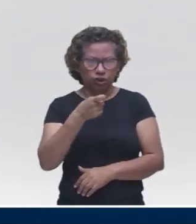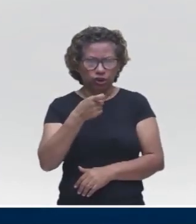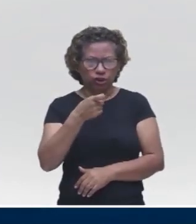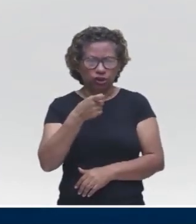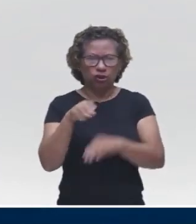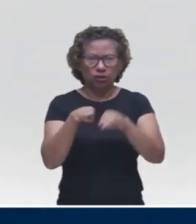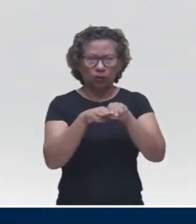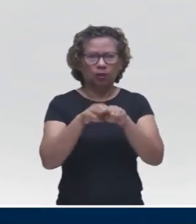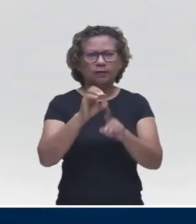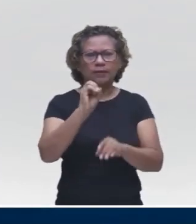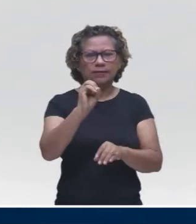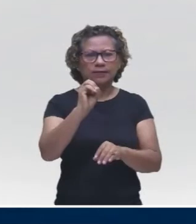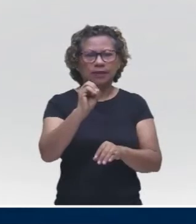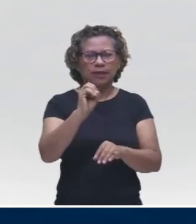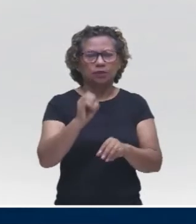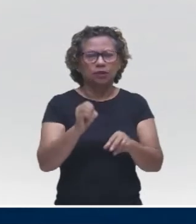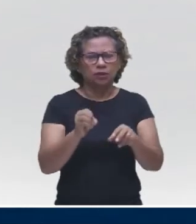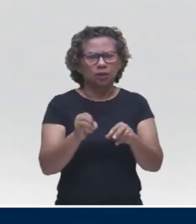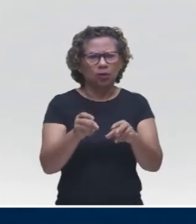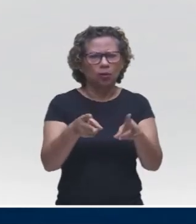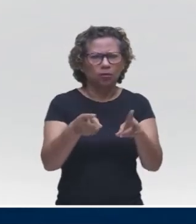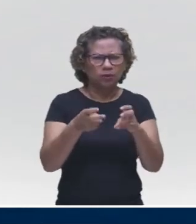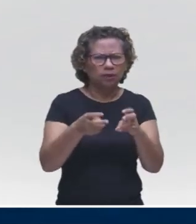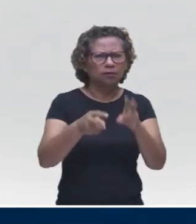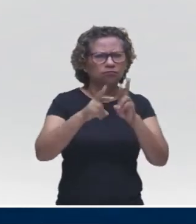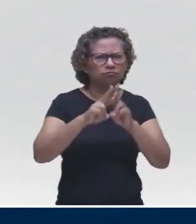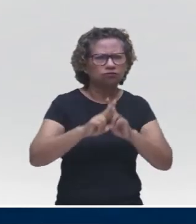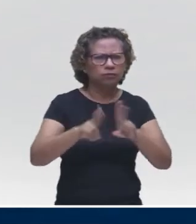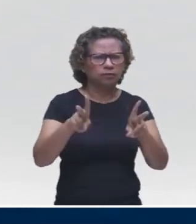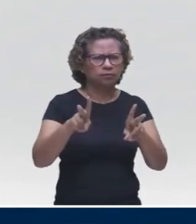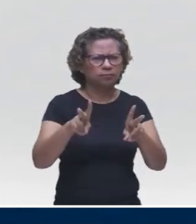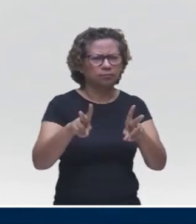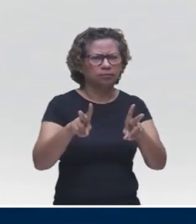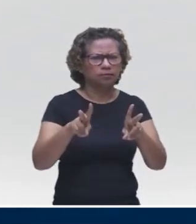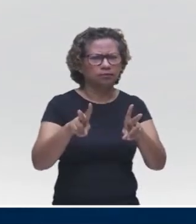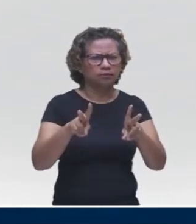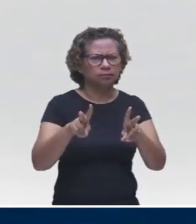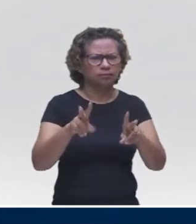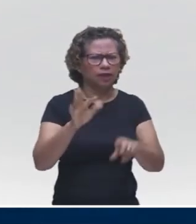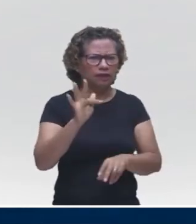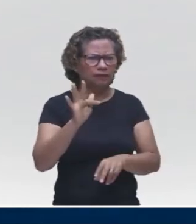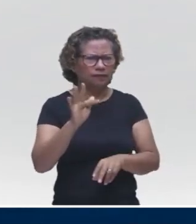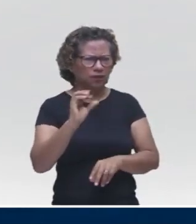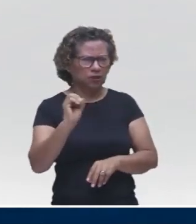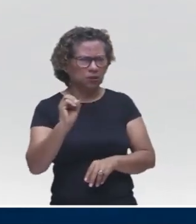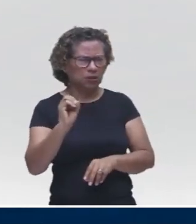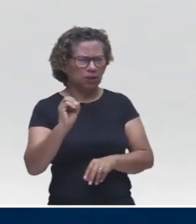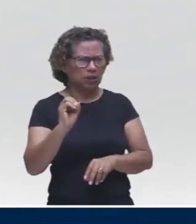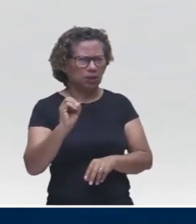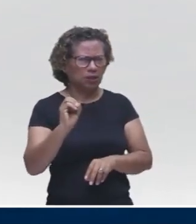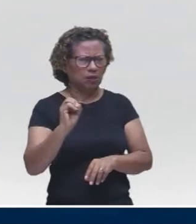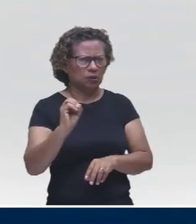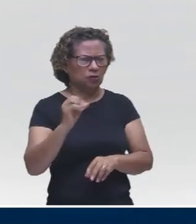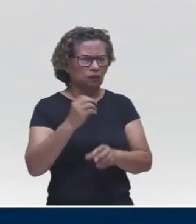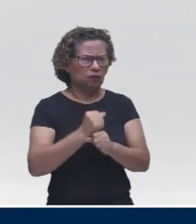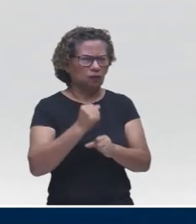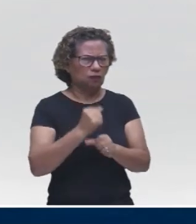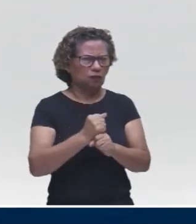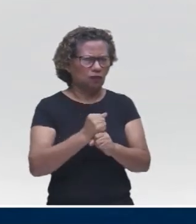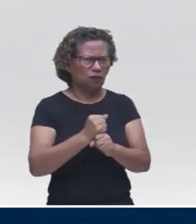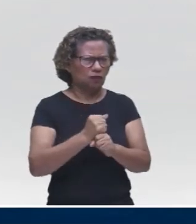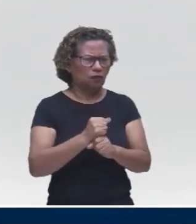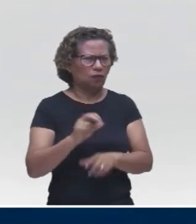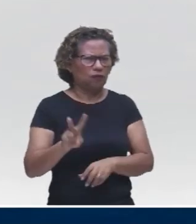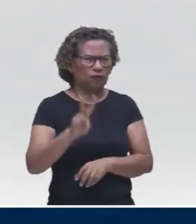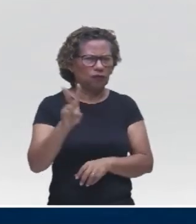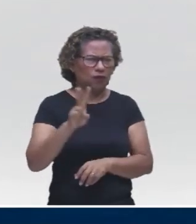0. Observe que é diferente de calcular a f de 0. Quando eu calculo a f de 0, ou seja, valor da